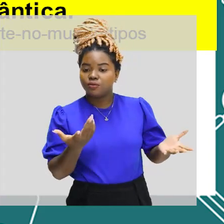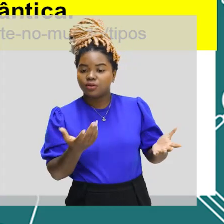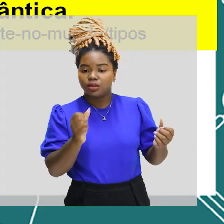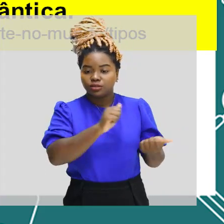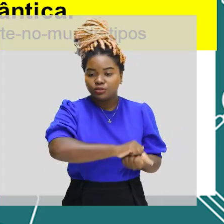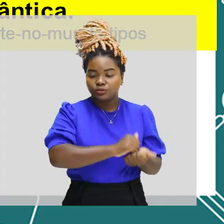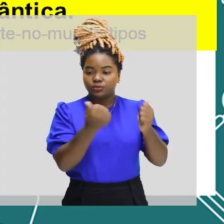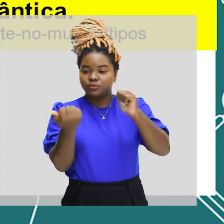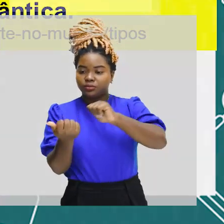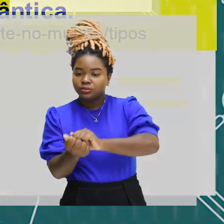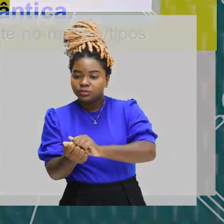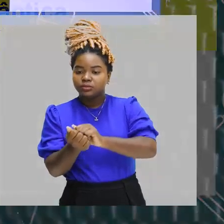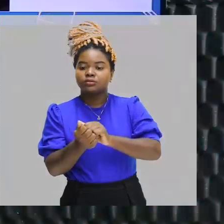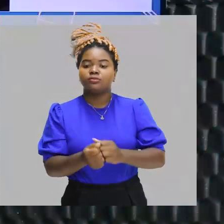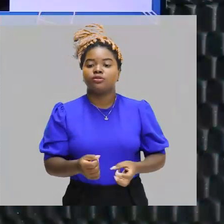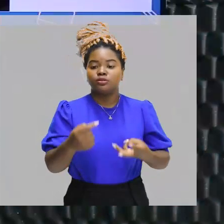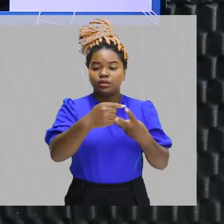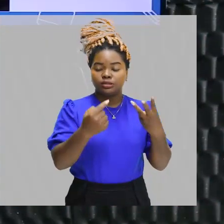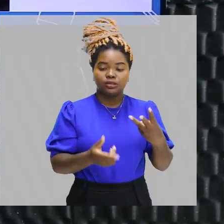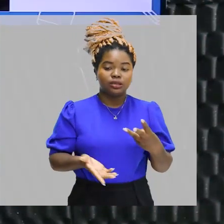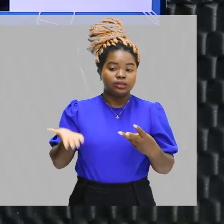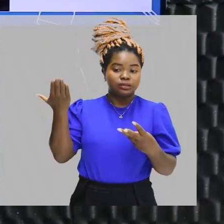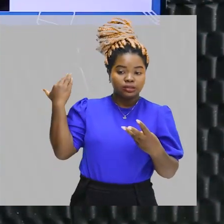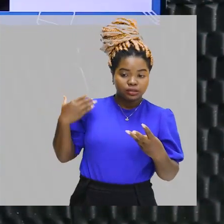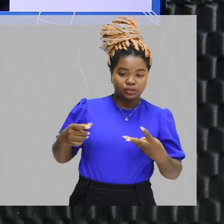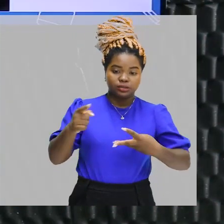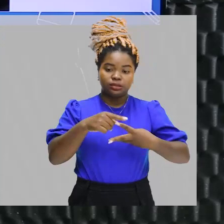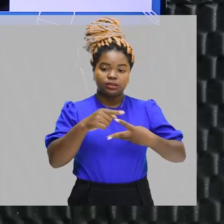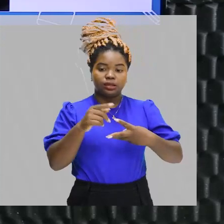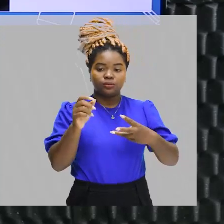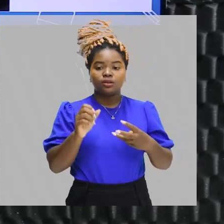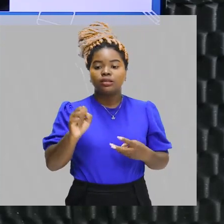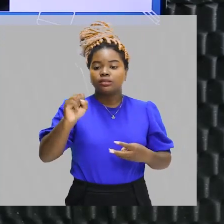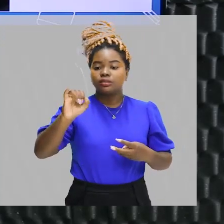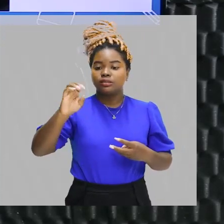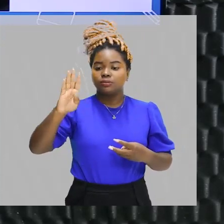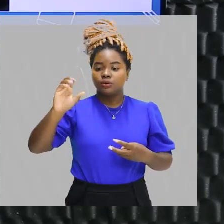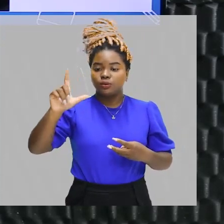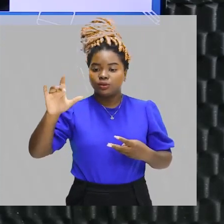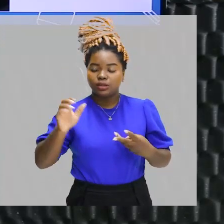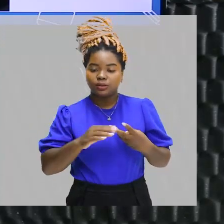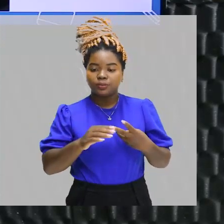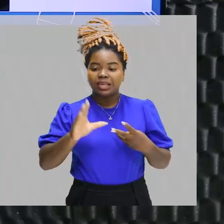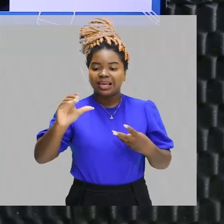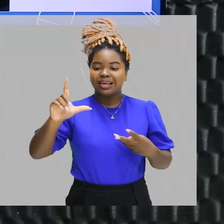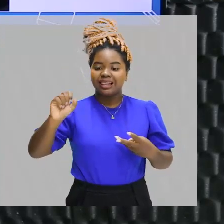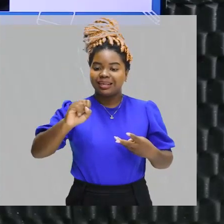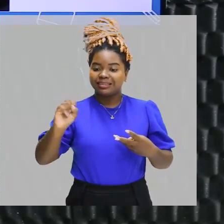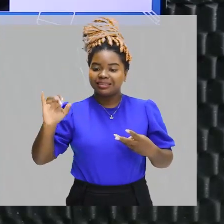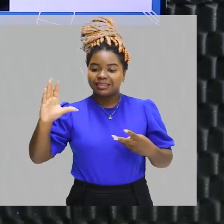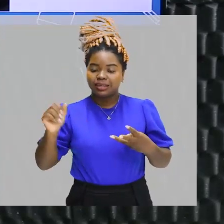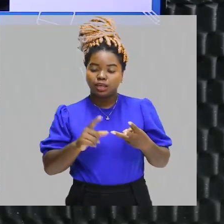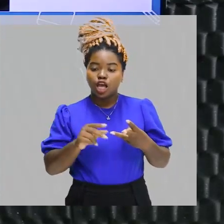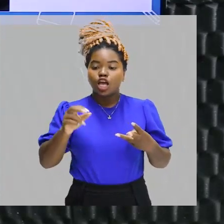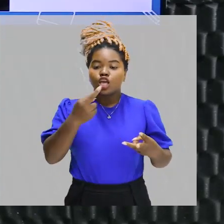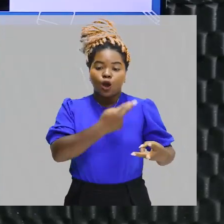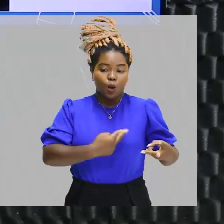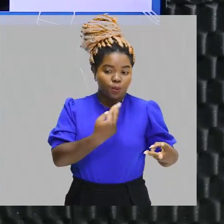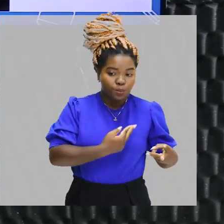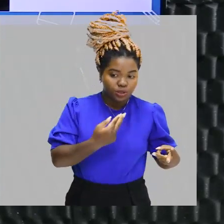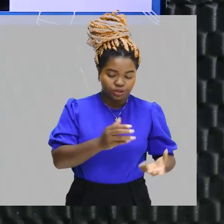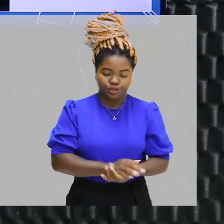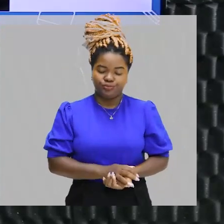3 anteriores, que era simbólica, clássica e romântica. Então, inicialmente, quando você começa a classificar as manifestações artísticas de